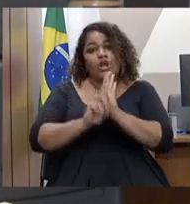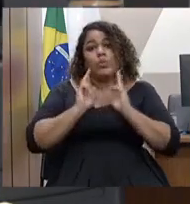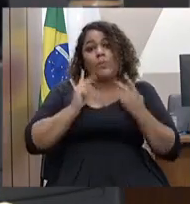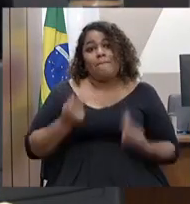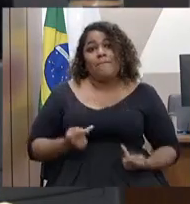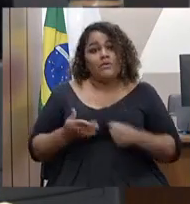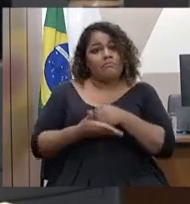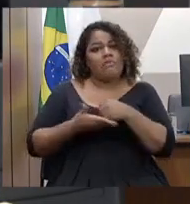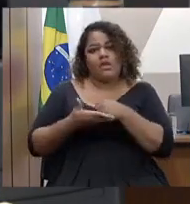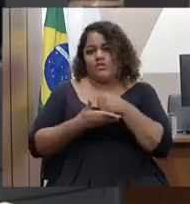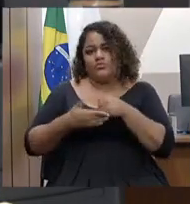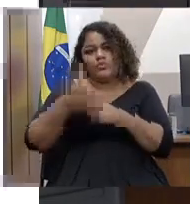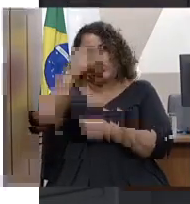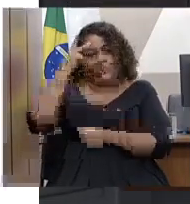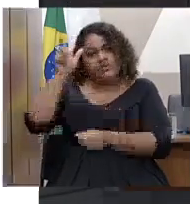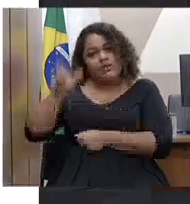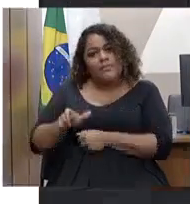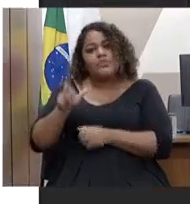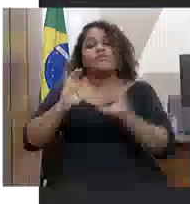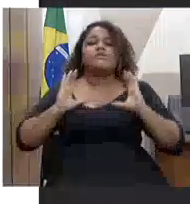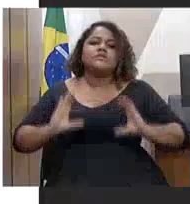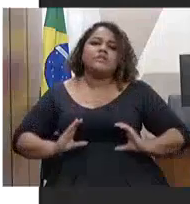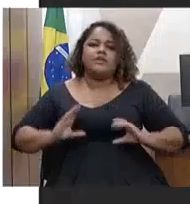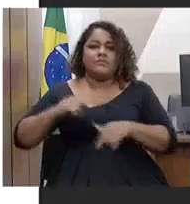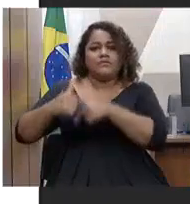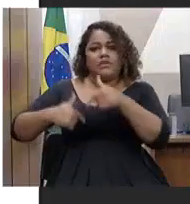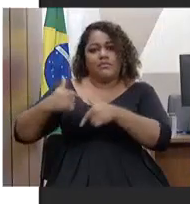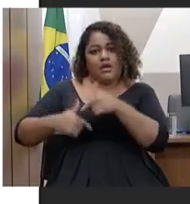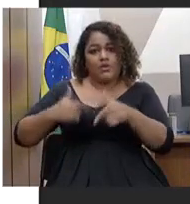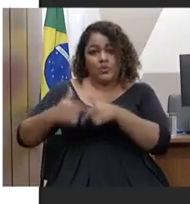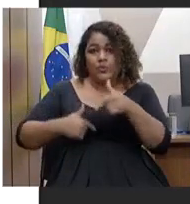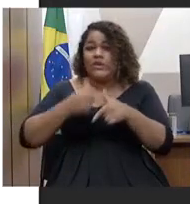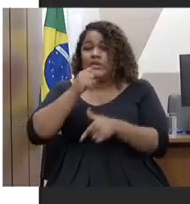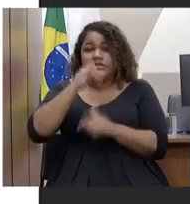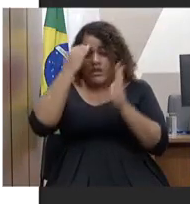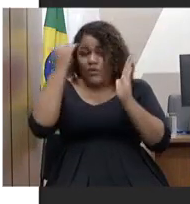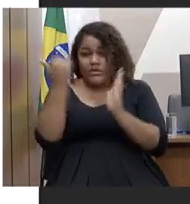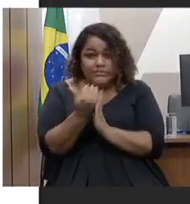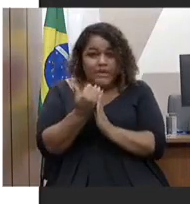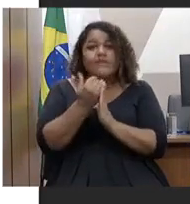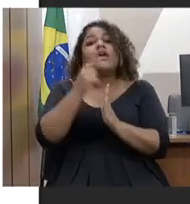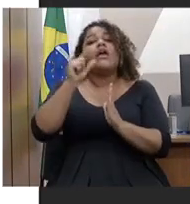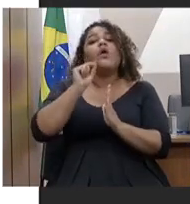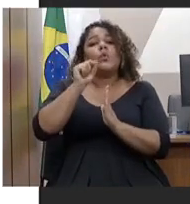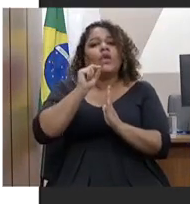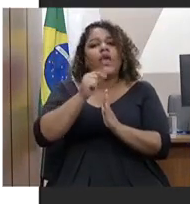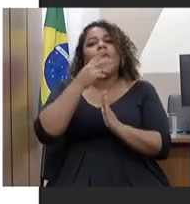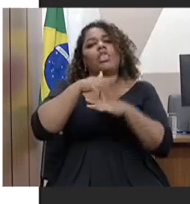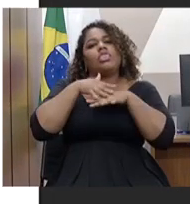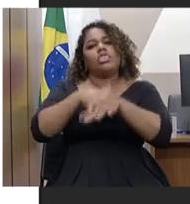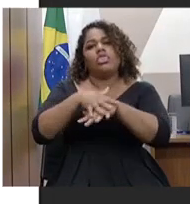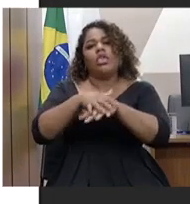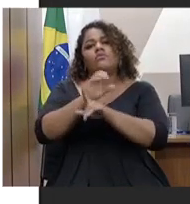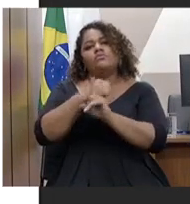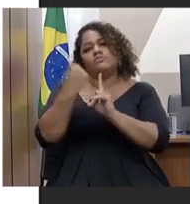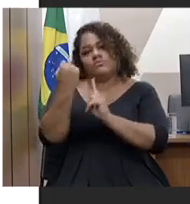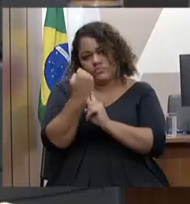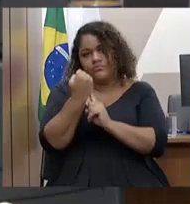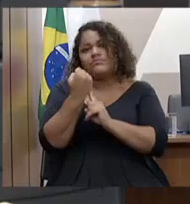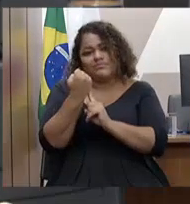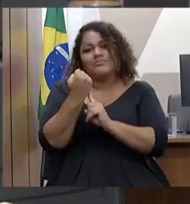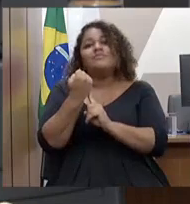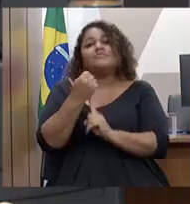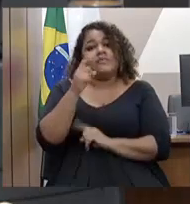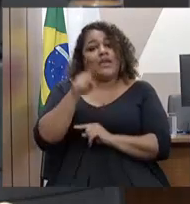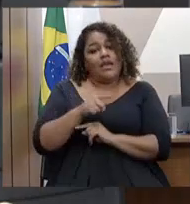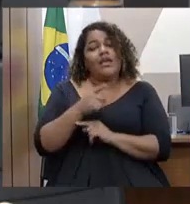e quando desses peitados eles geram agressões à sociedade a qual custeia né a Previdência O Sat e o SUS então